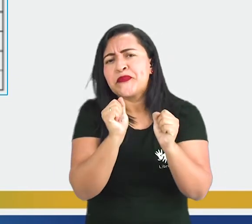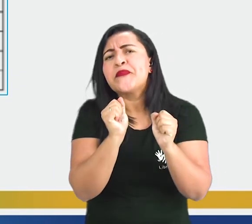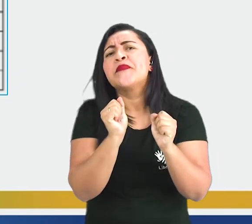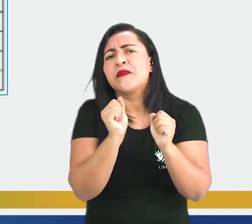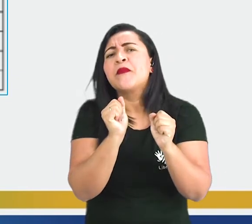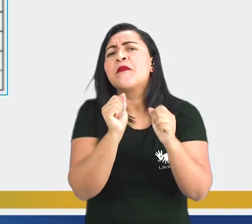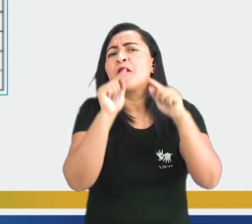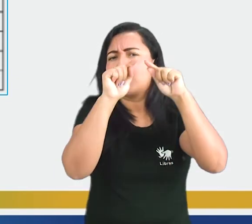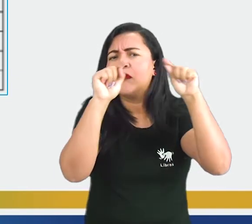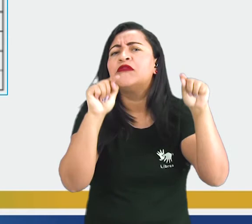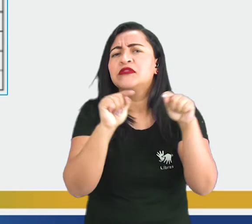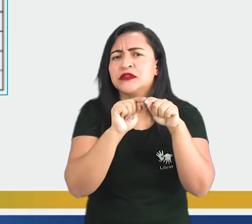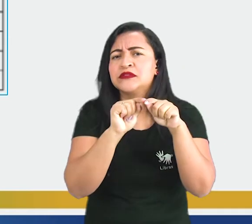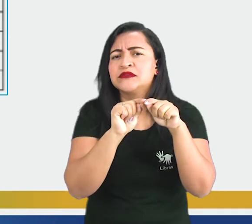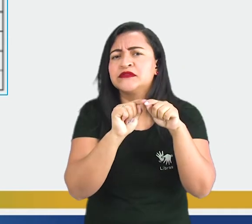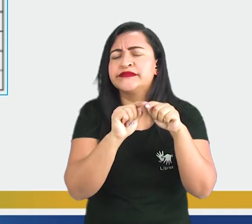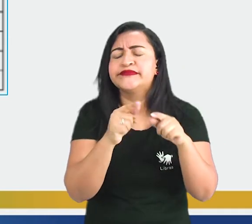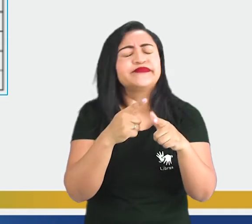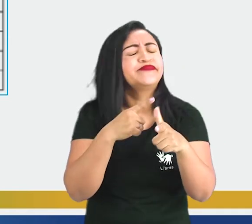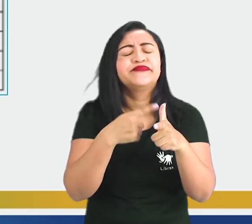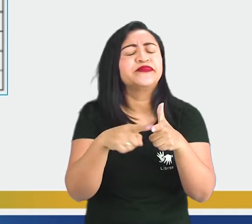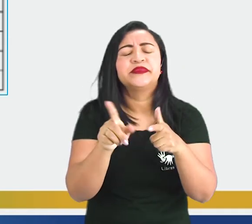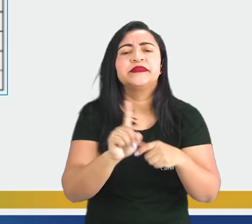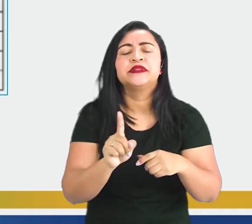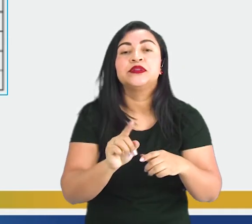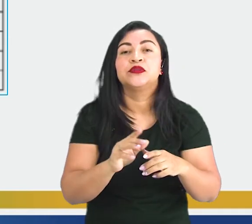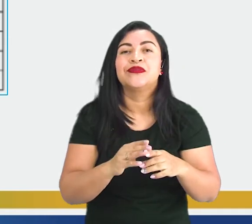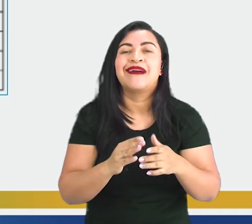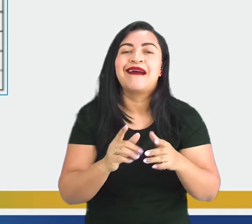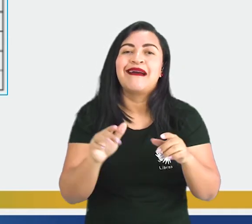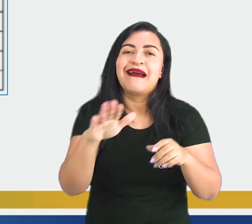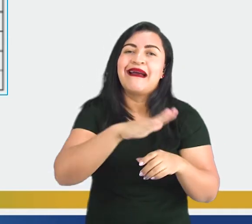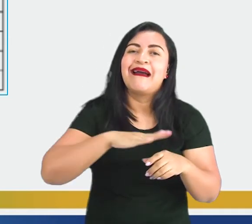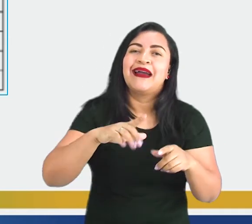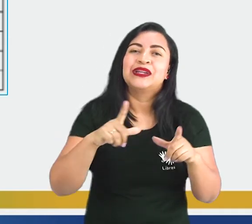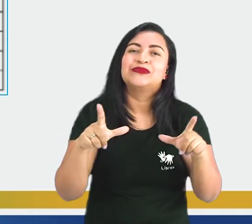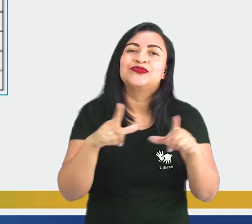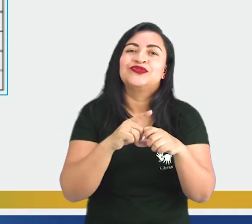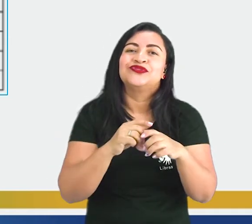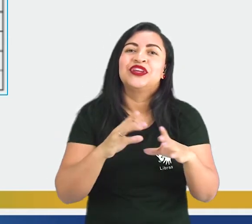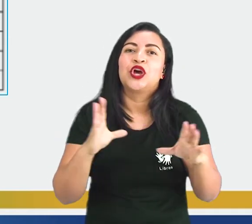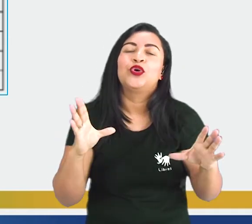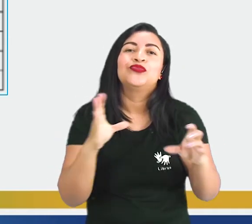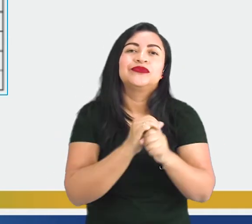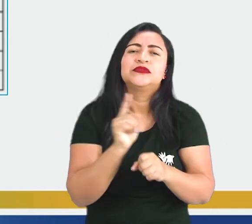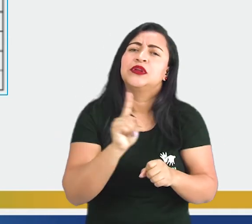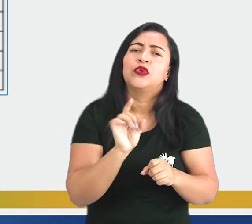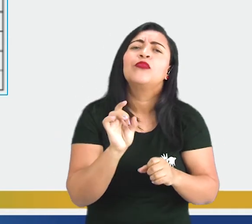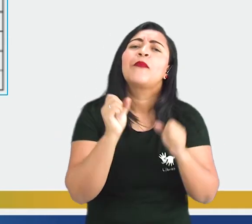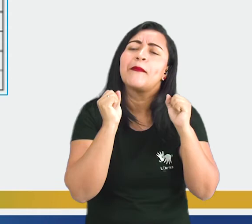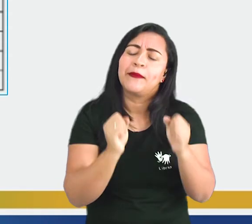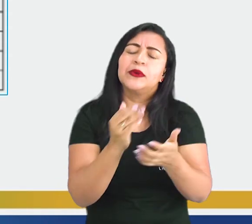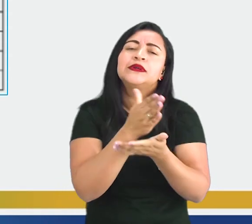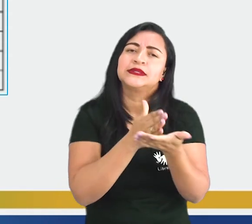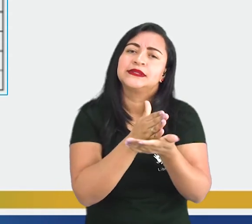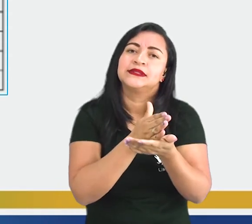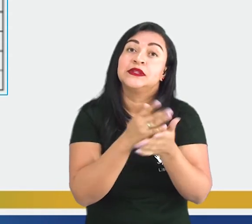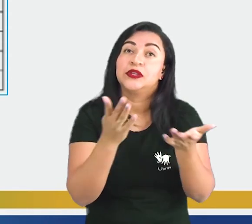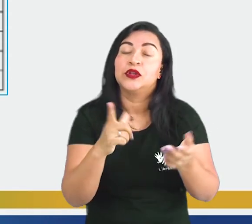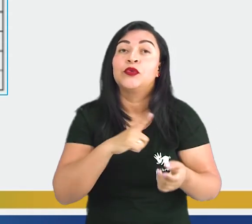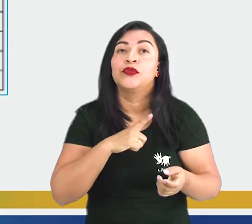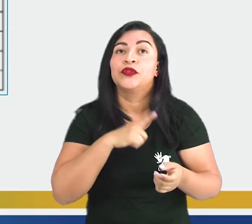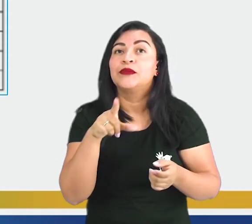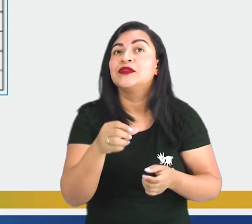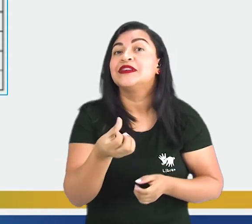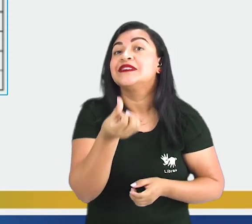metade na área? Não tem problema, a área não precisa ser exatamente um número inteiro. Então, aqui nós temos quantos? 6